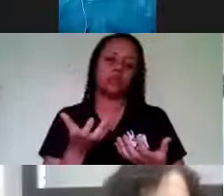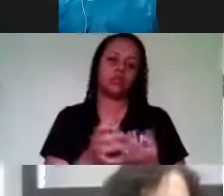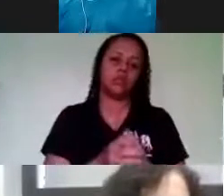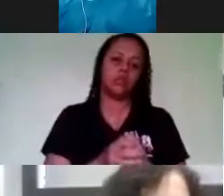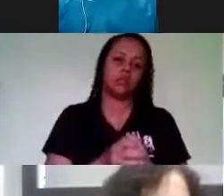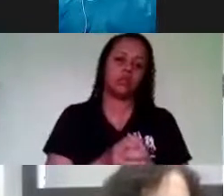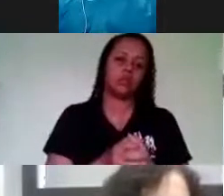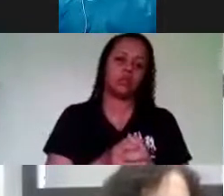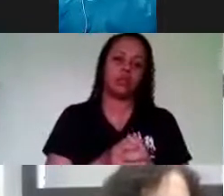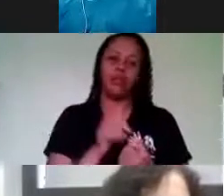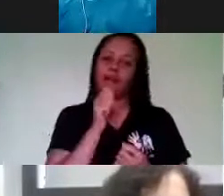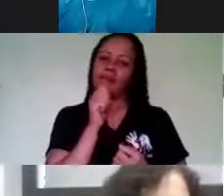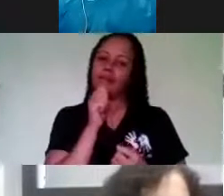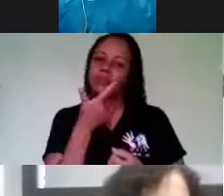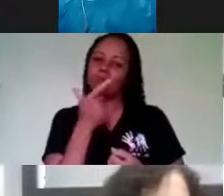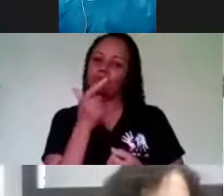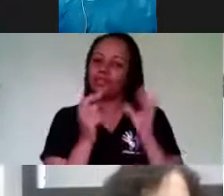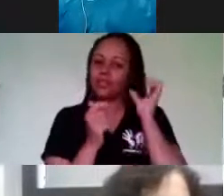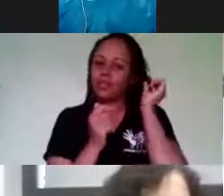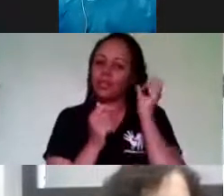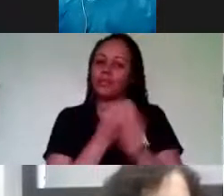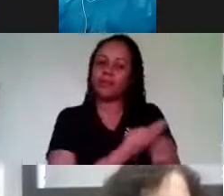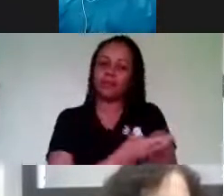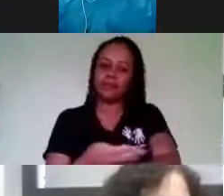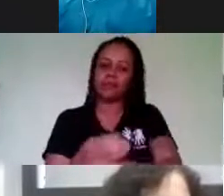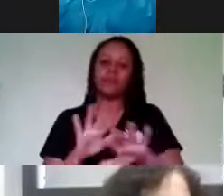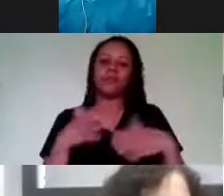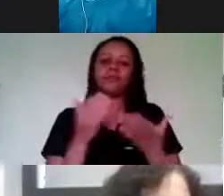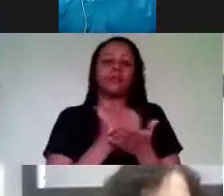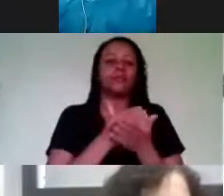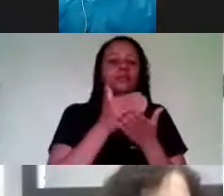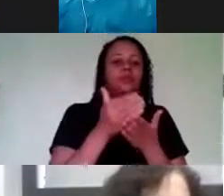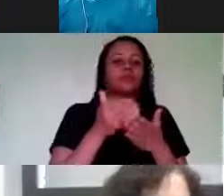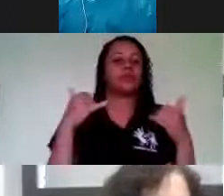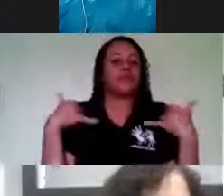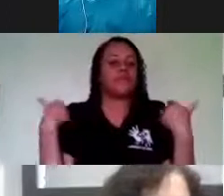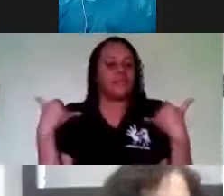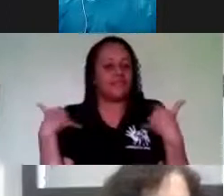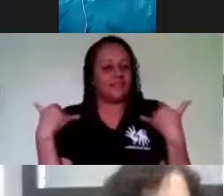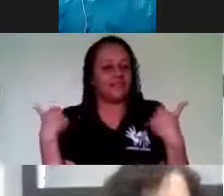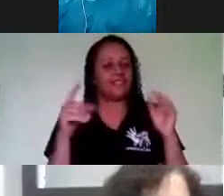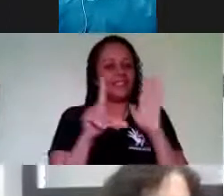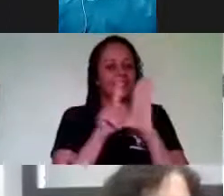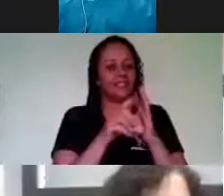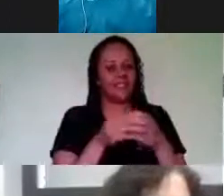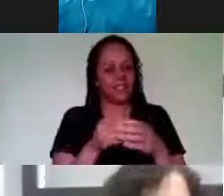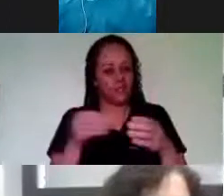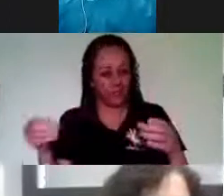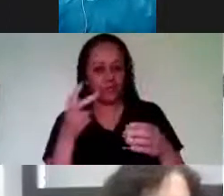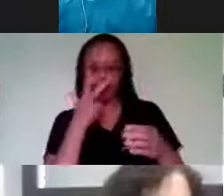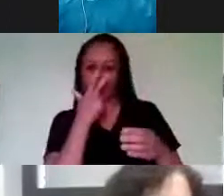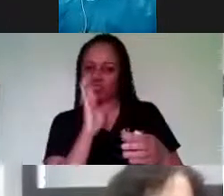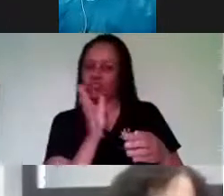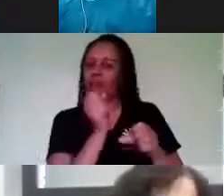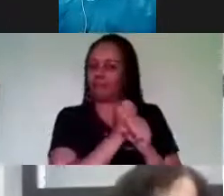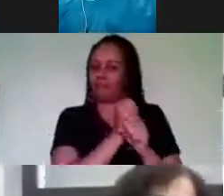nem tinha cabelo branco quando começou a se comemorar o aniversário da Lei de Cotas, e eu acho que eu era menor do que eu sou hoje, mas enfim, faz muitos